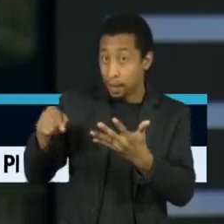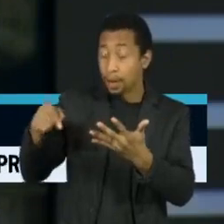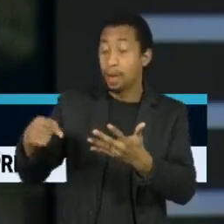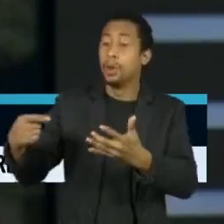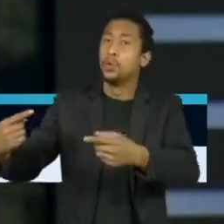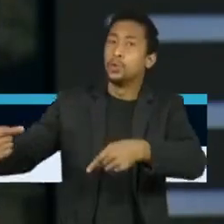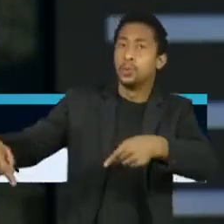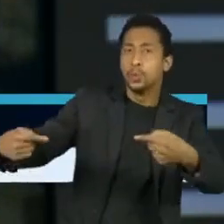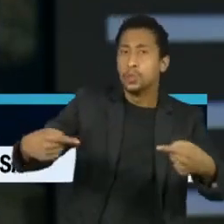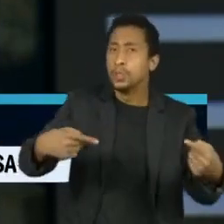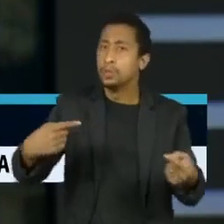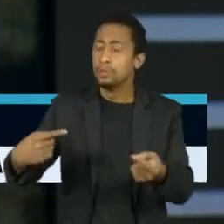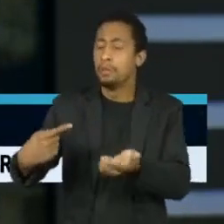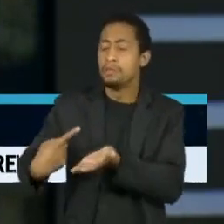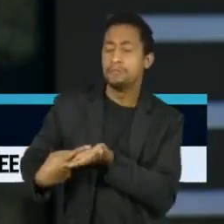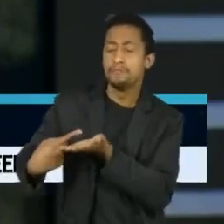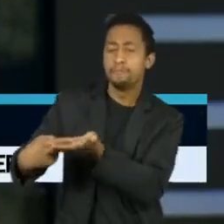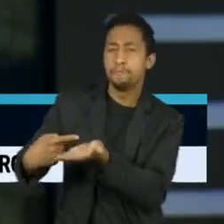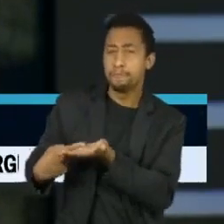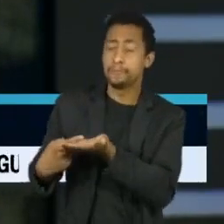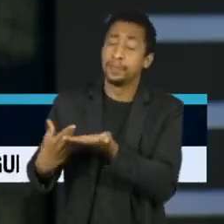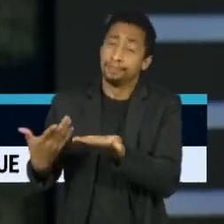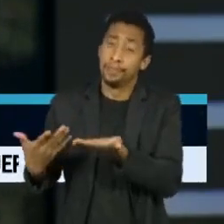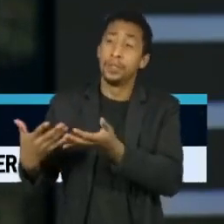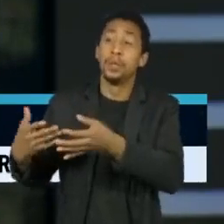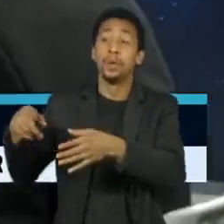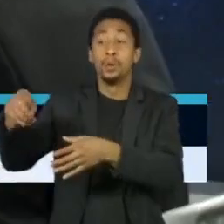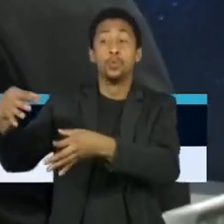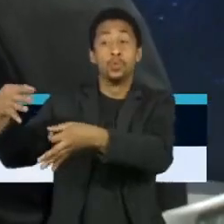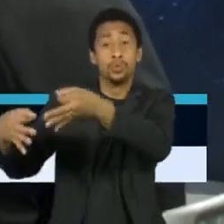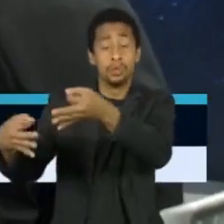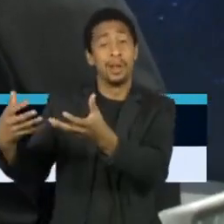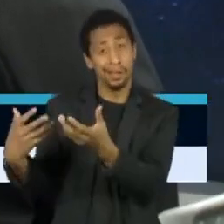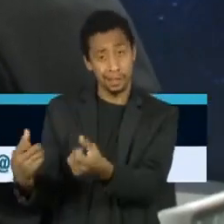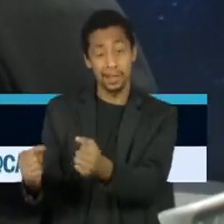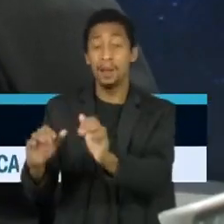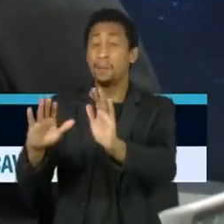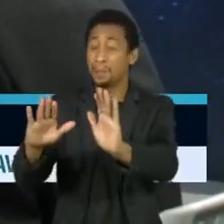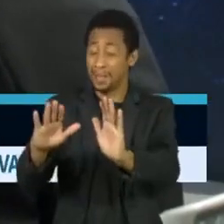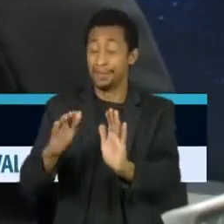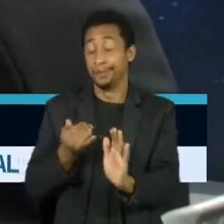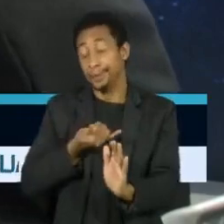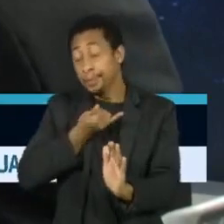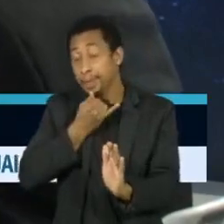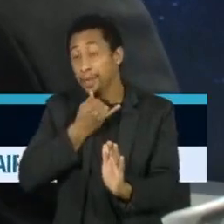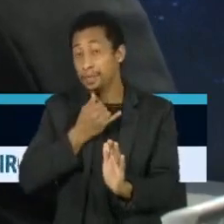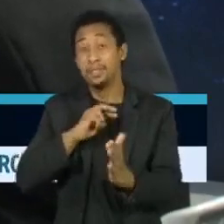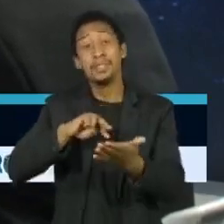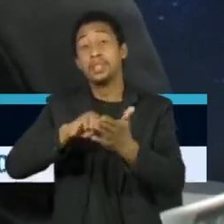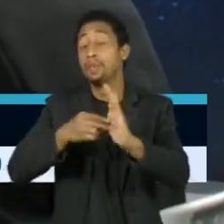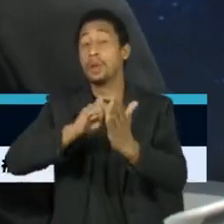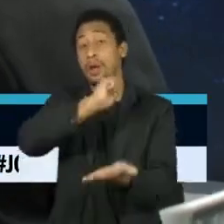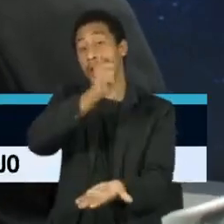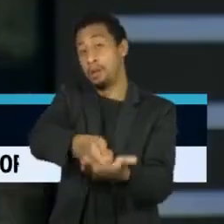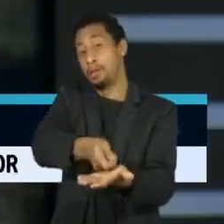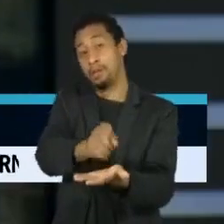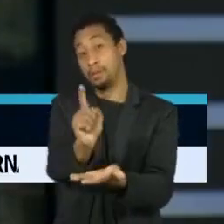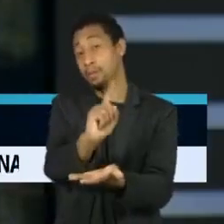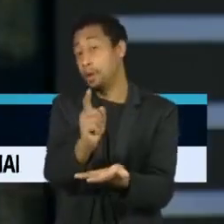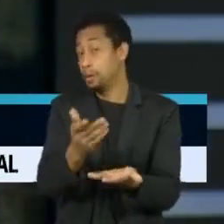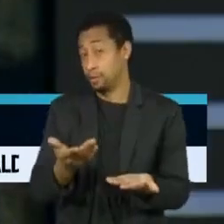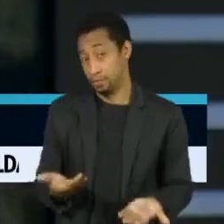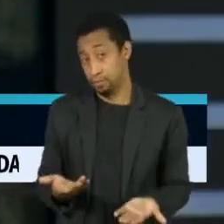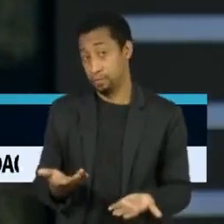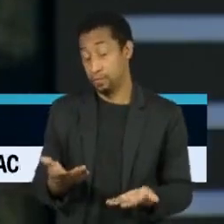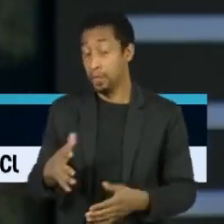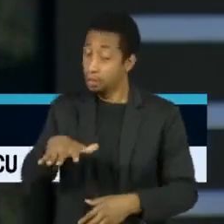politicamente com uma certa aceitação do Judiciário mas no fundo é um calote basicamente é um calote o mercado Já precificou o